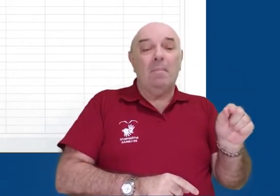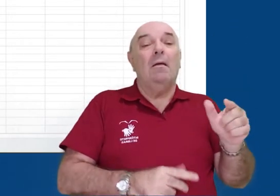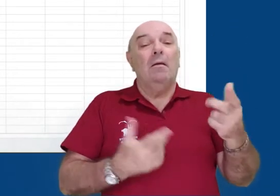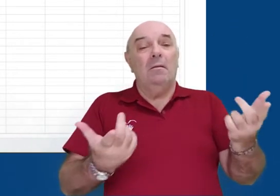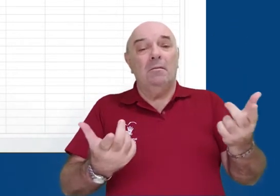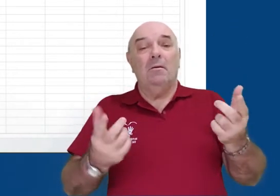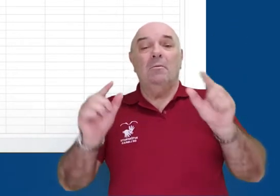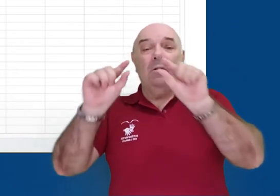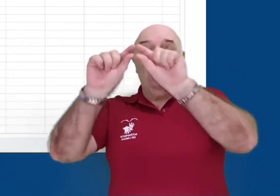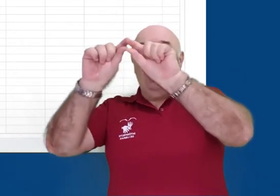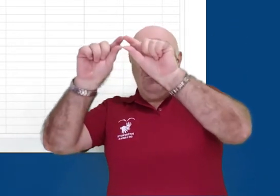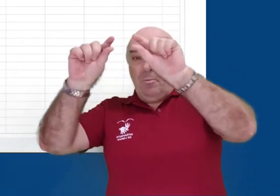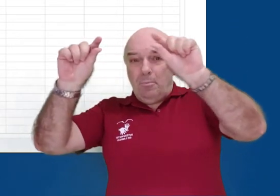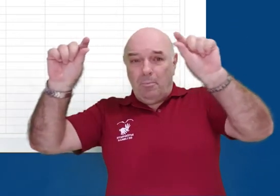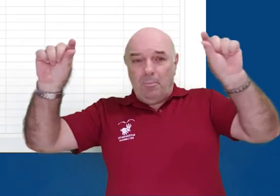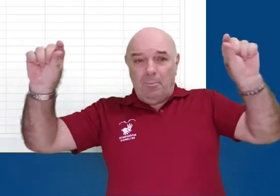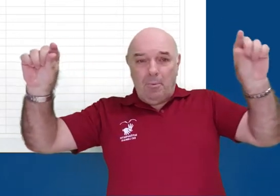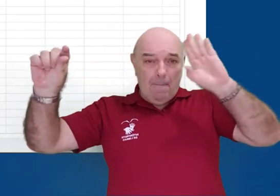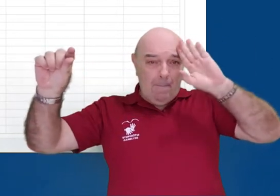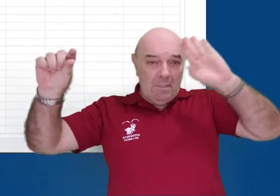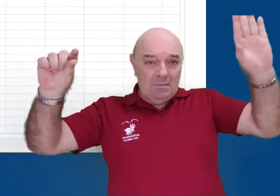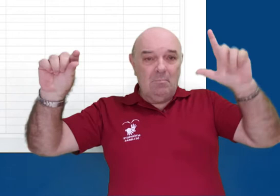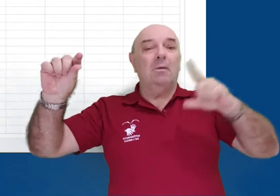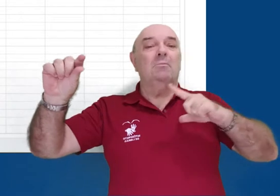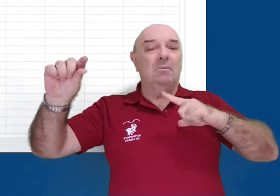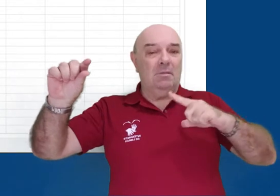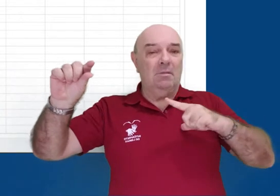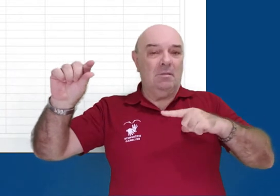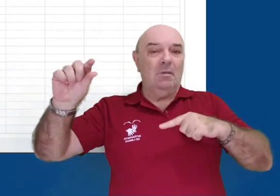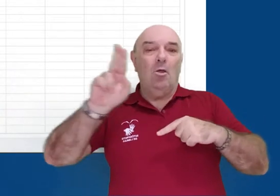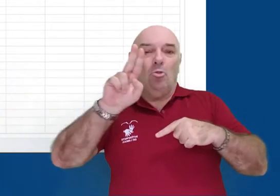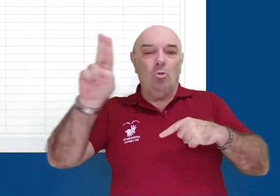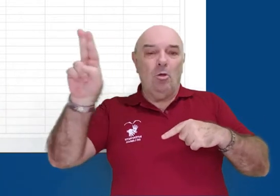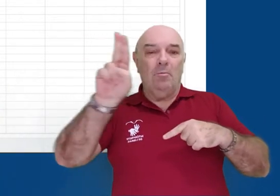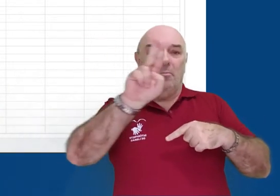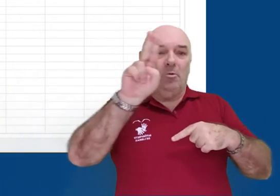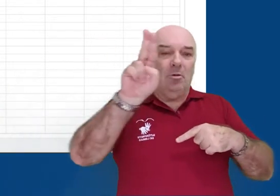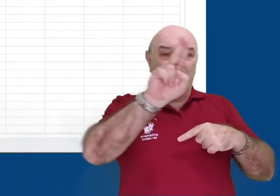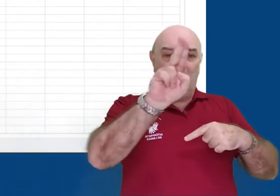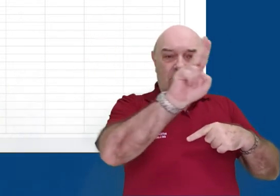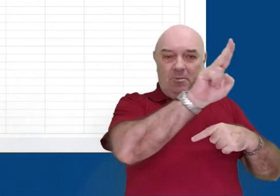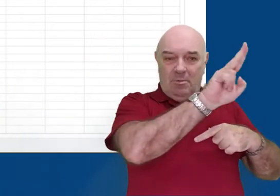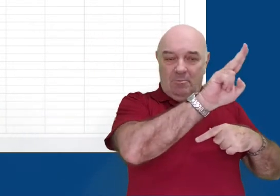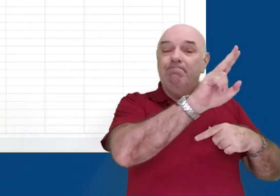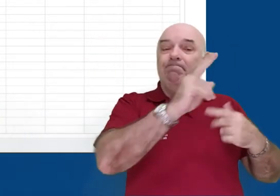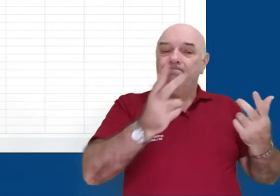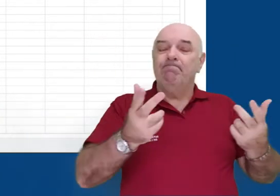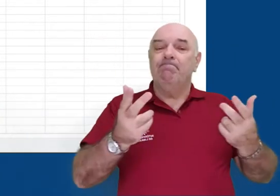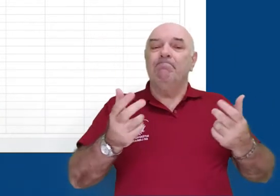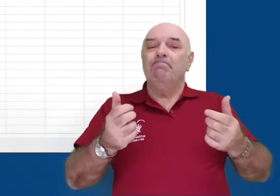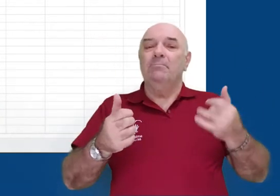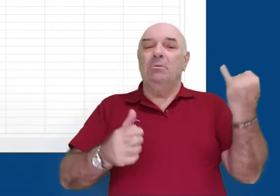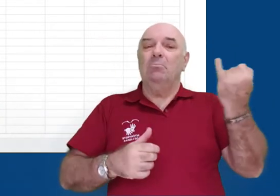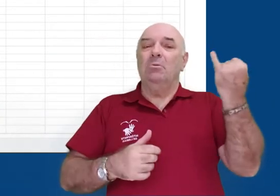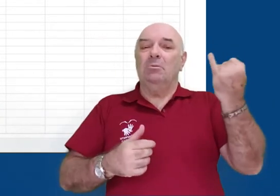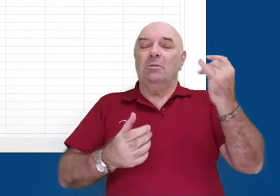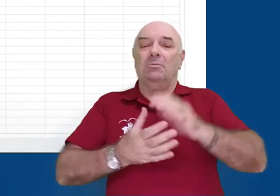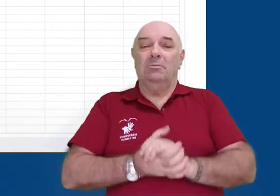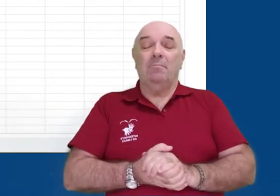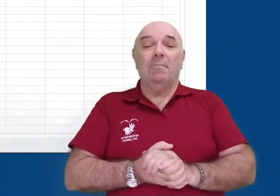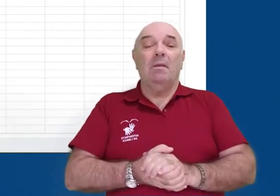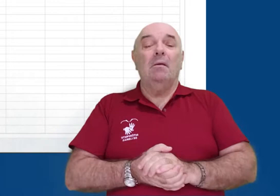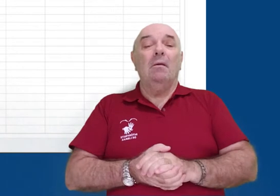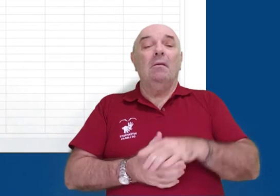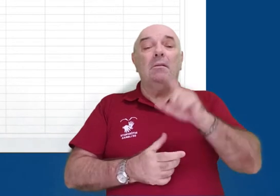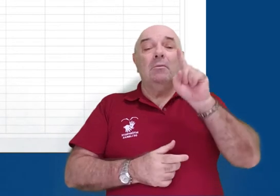pois ele funcionará a partir da primeira linha da área que você selecionar se ali houver alguma informação pode ficar um